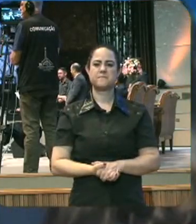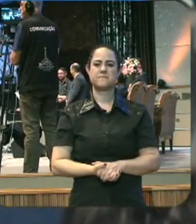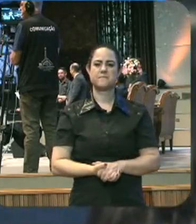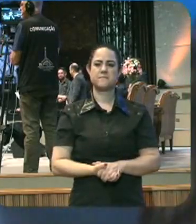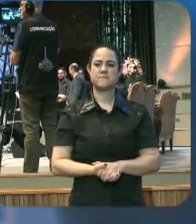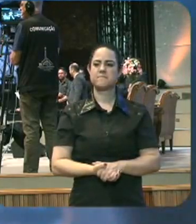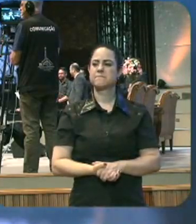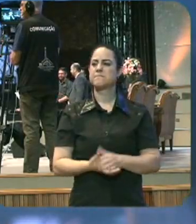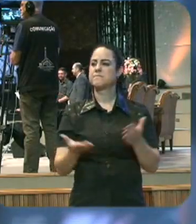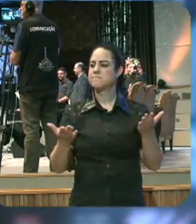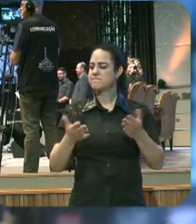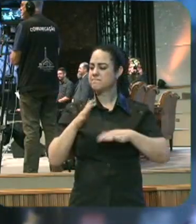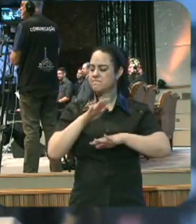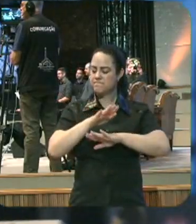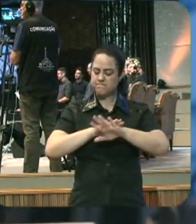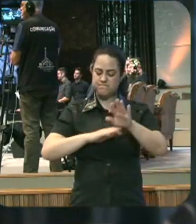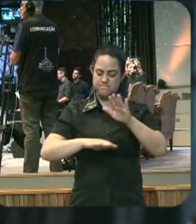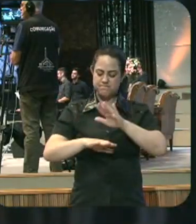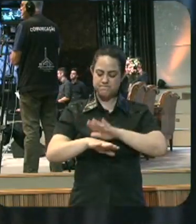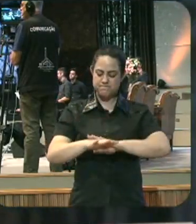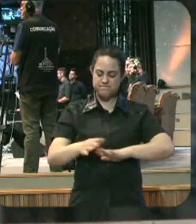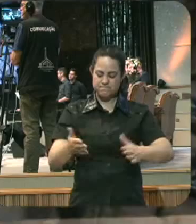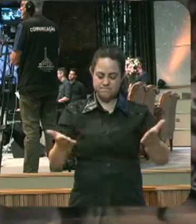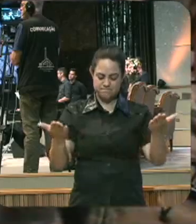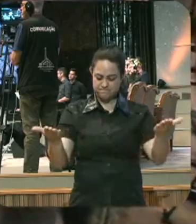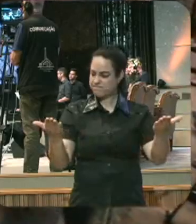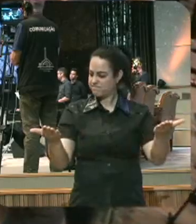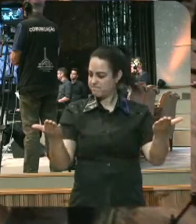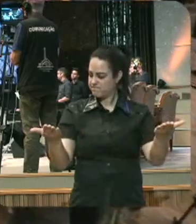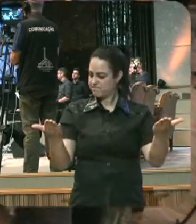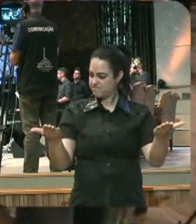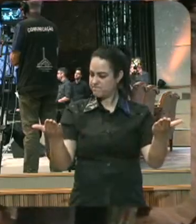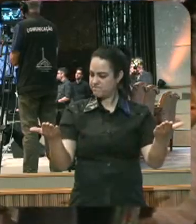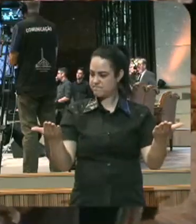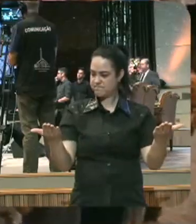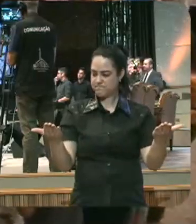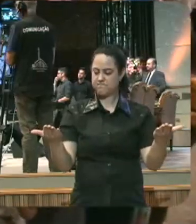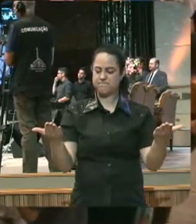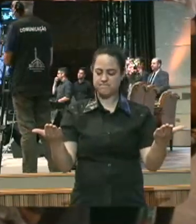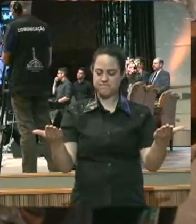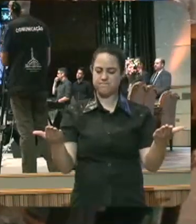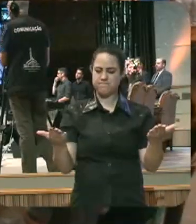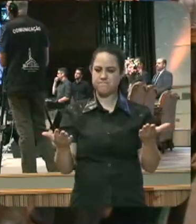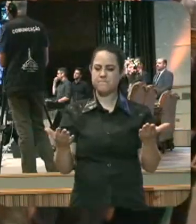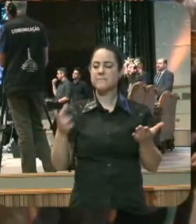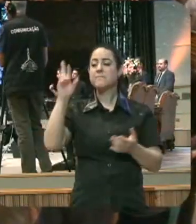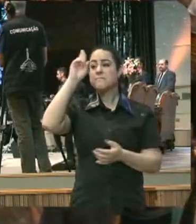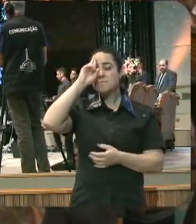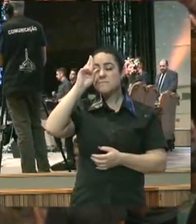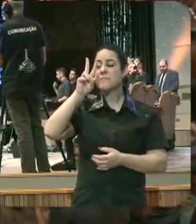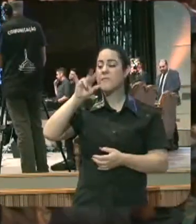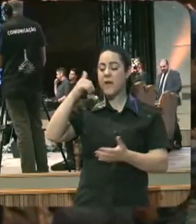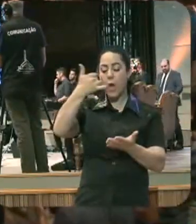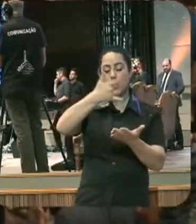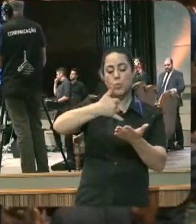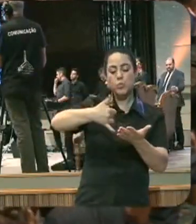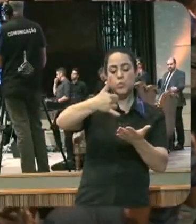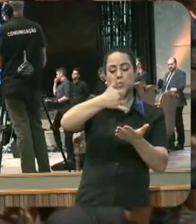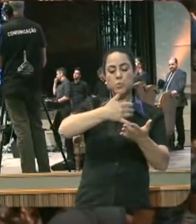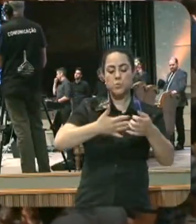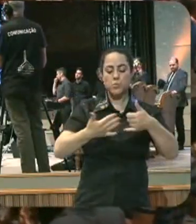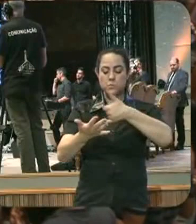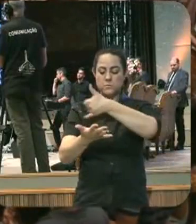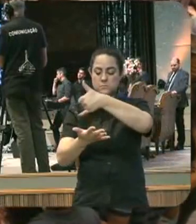Estende as suas mãos assim, pode estender as duas, as mãos assim, tá? O Senhor vai ungir essas